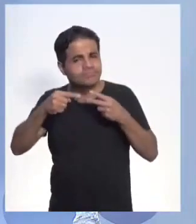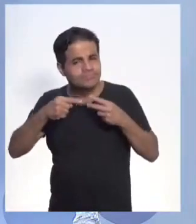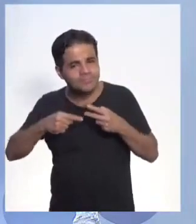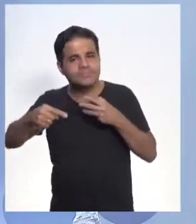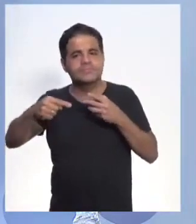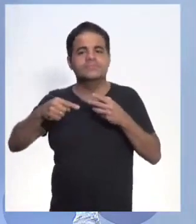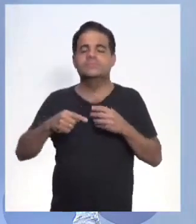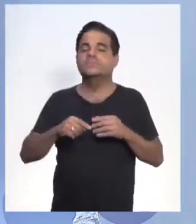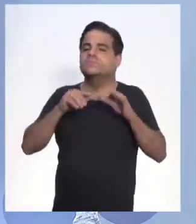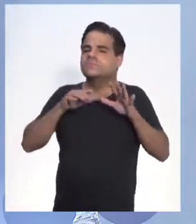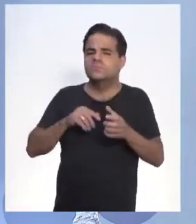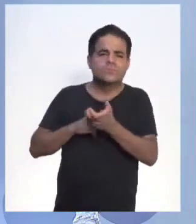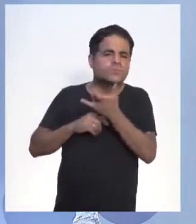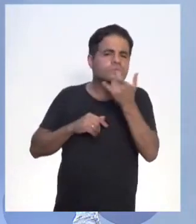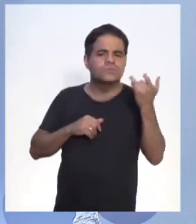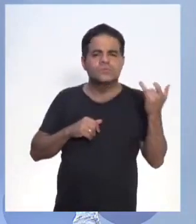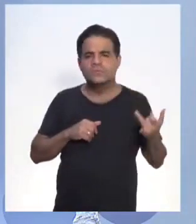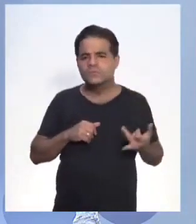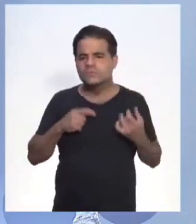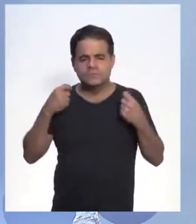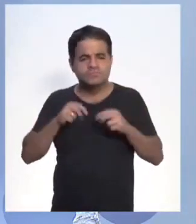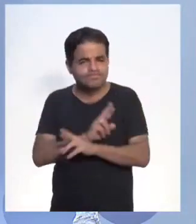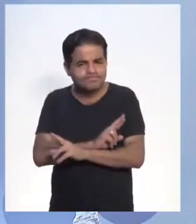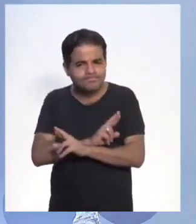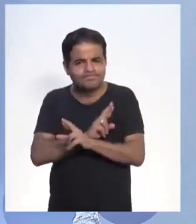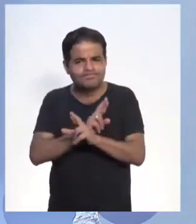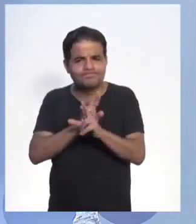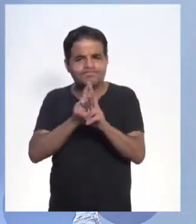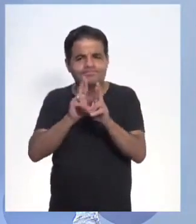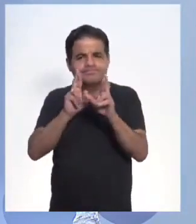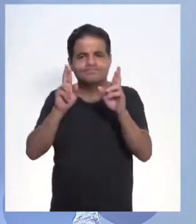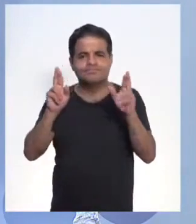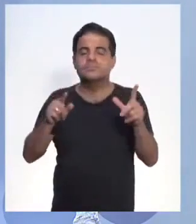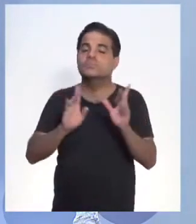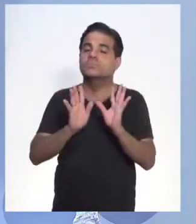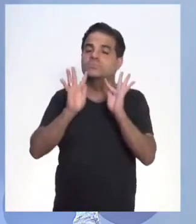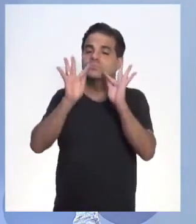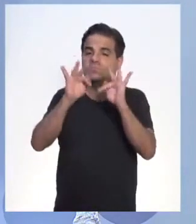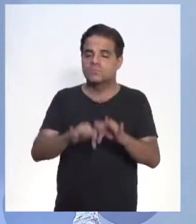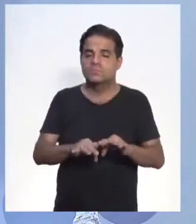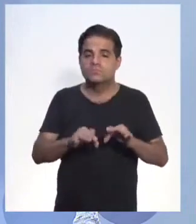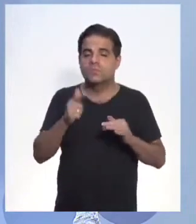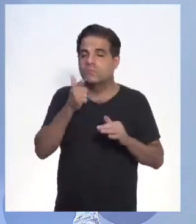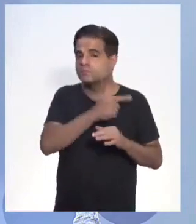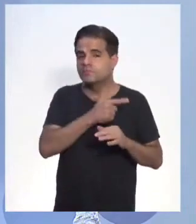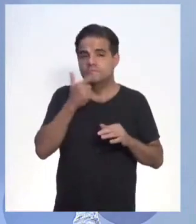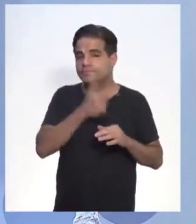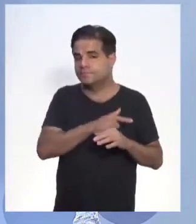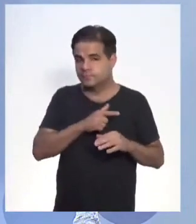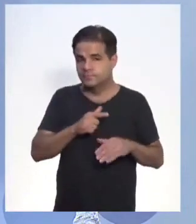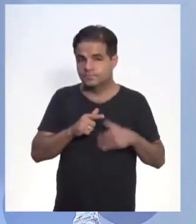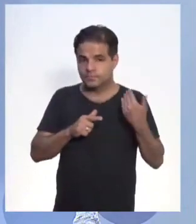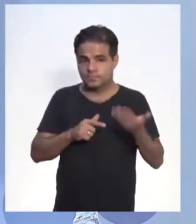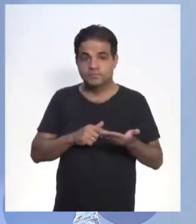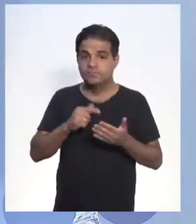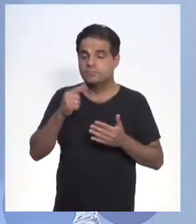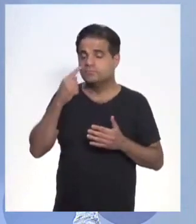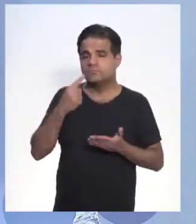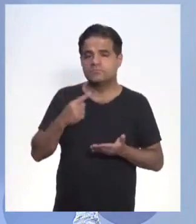diante. Quantos forem os conjuntos diferentes? E depois, no final, eu consigo ter qual é